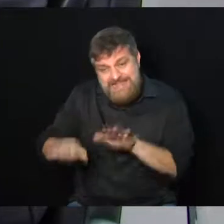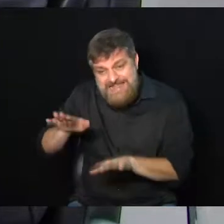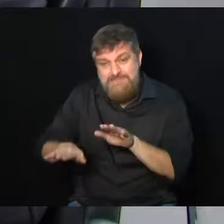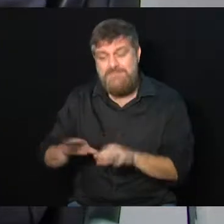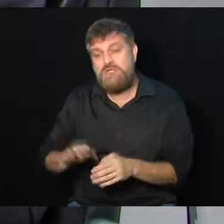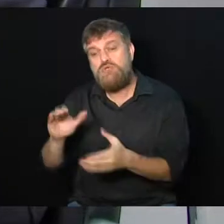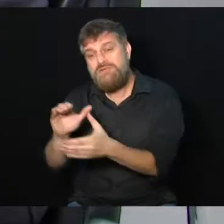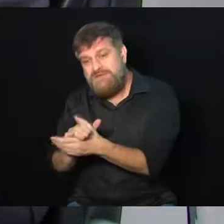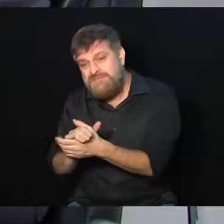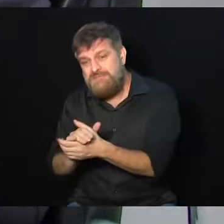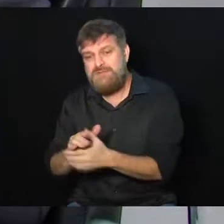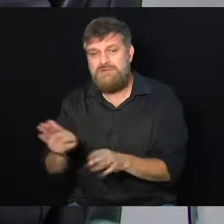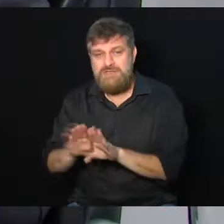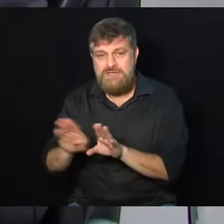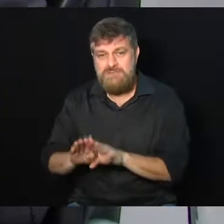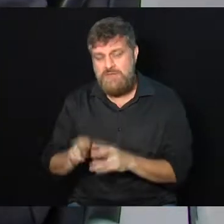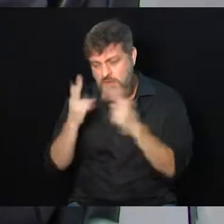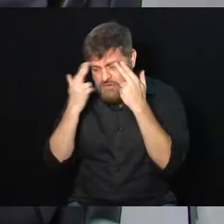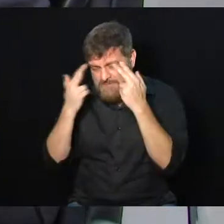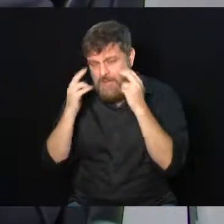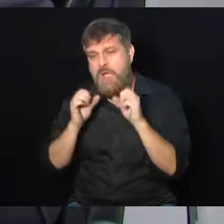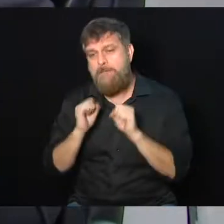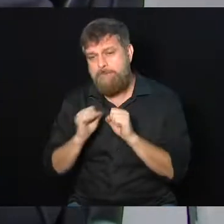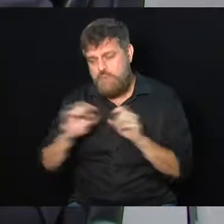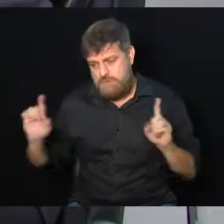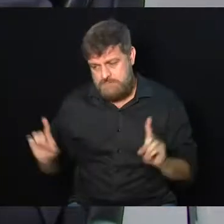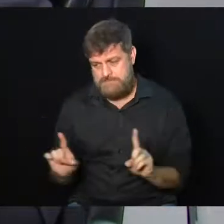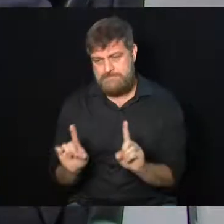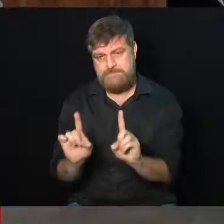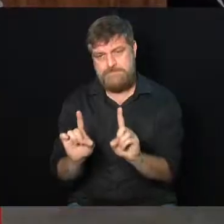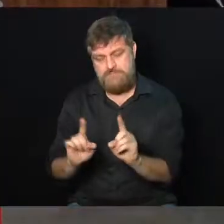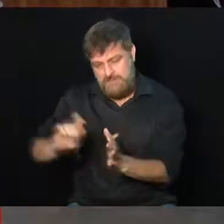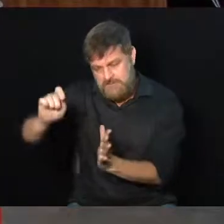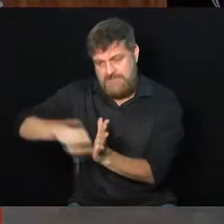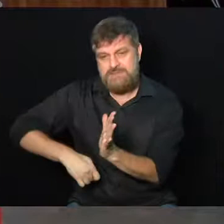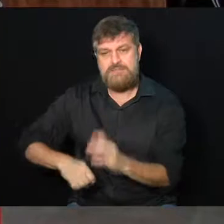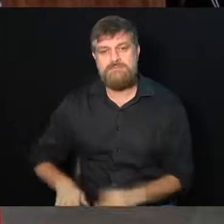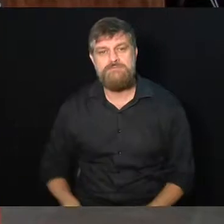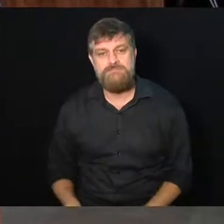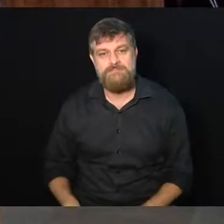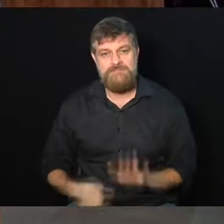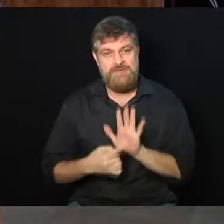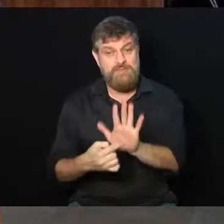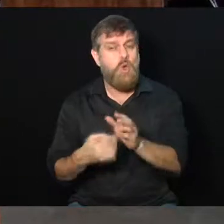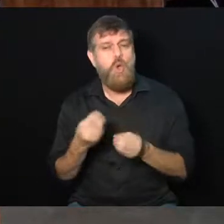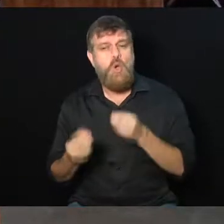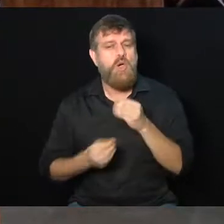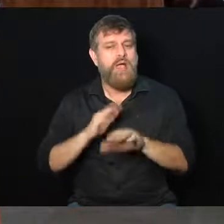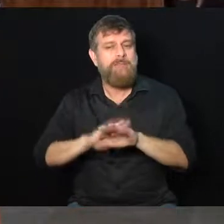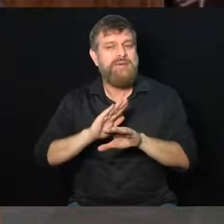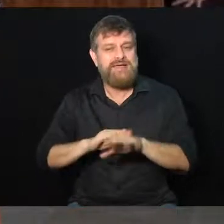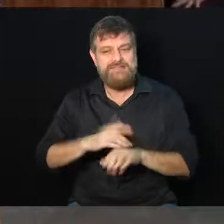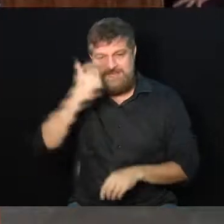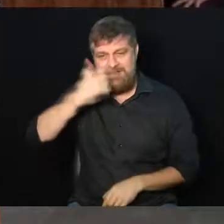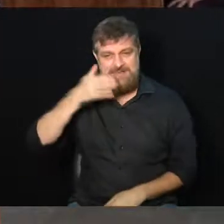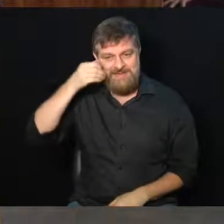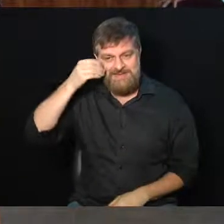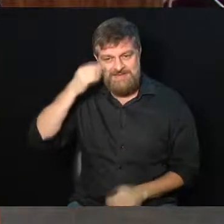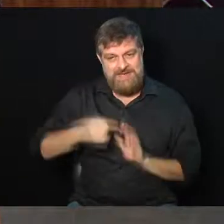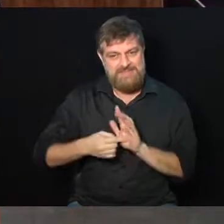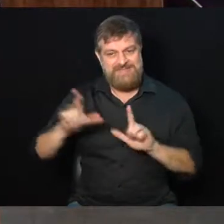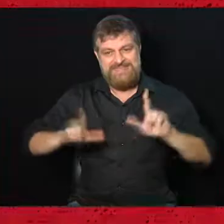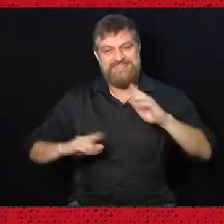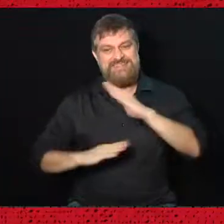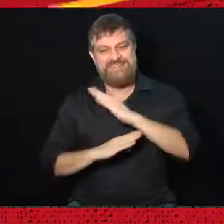bens. Normalmente, ambas as partes comparecem para assinar. Esse foi o quadro Como Eu Faço. André Aranha, para a TV